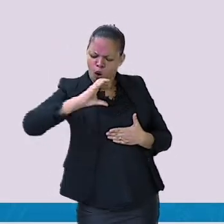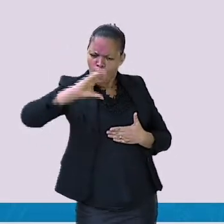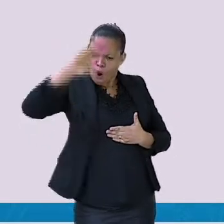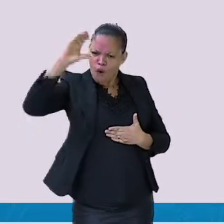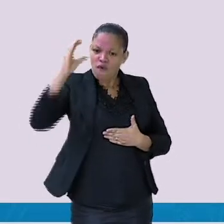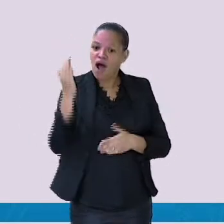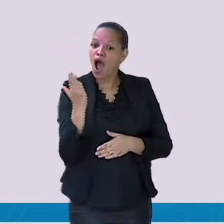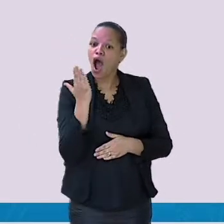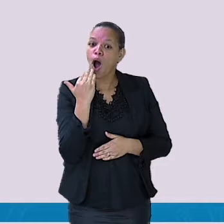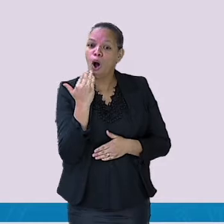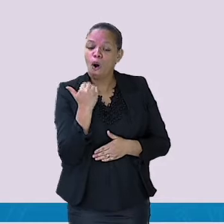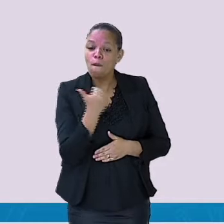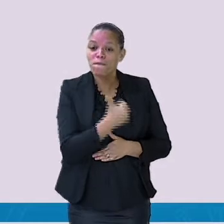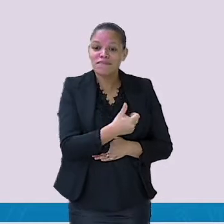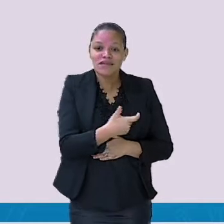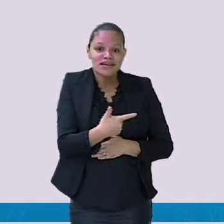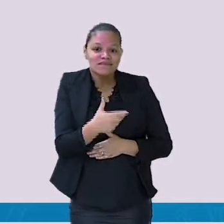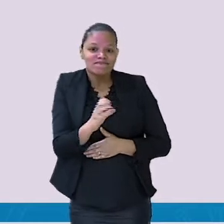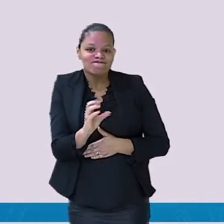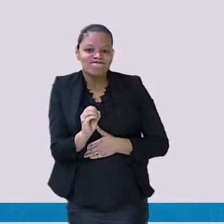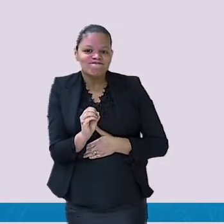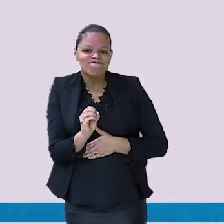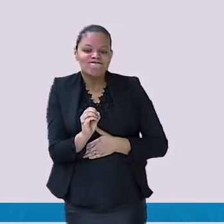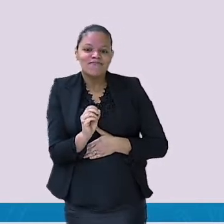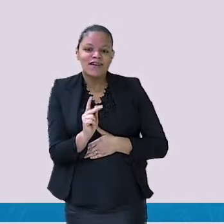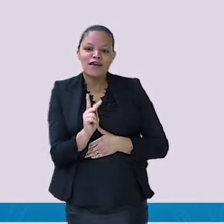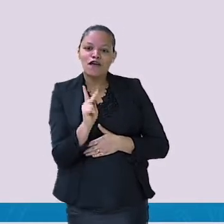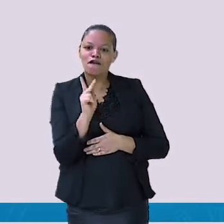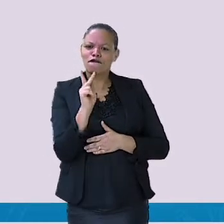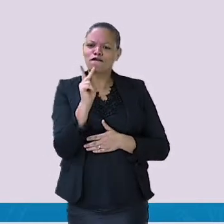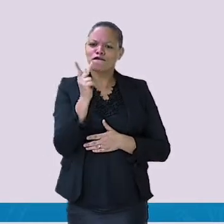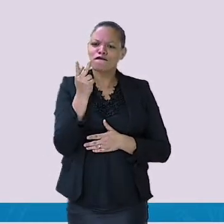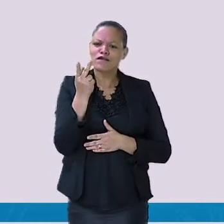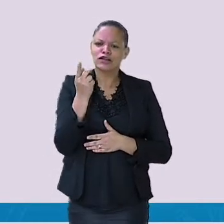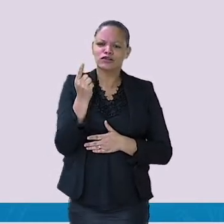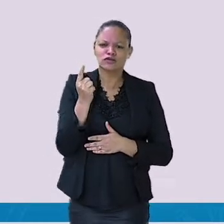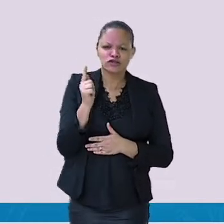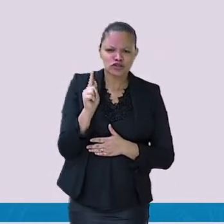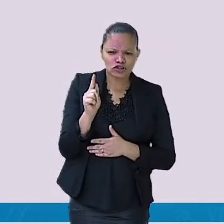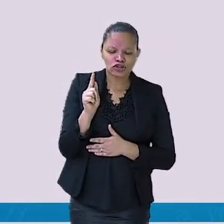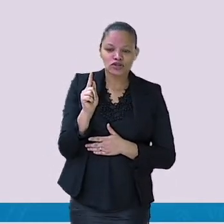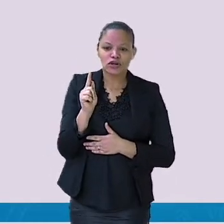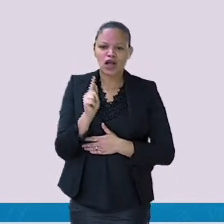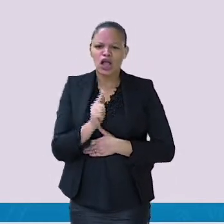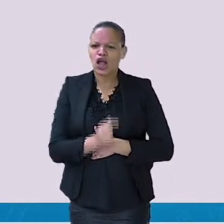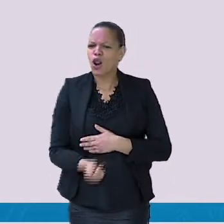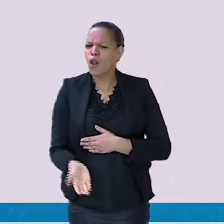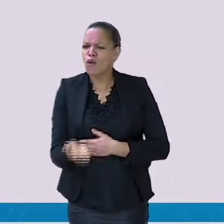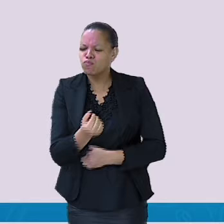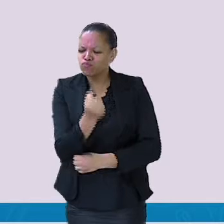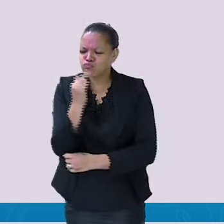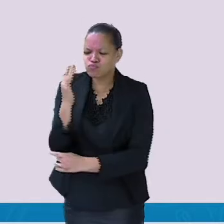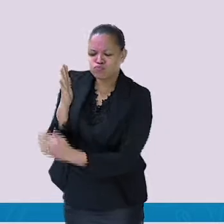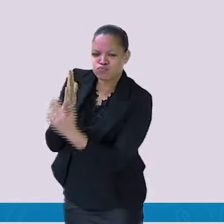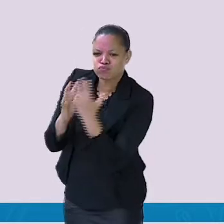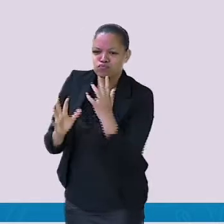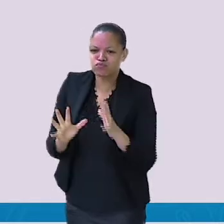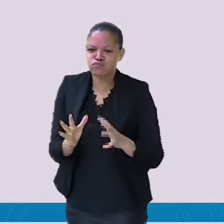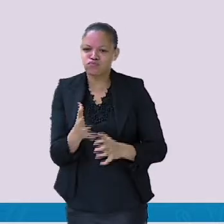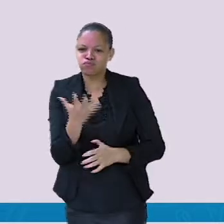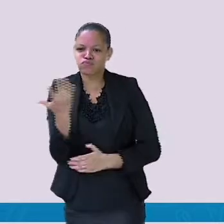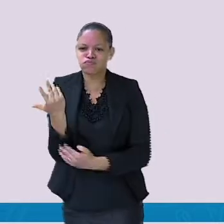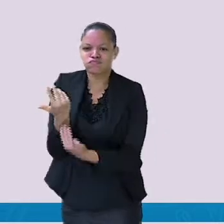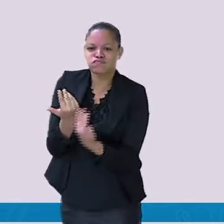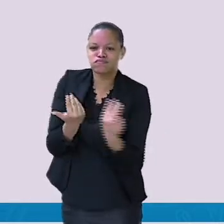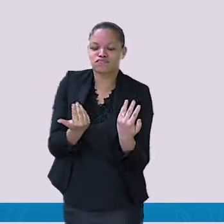folhagens e pode beber até 200 litros de água por dia? Sua tromba suga 10 litros